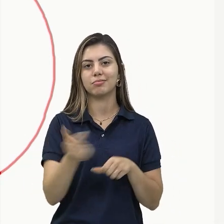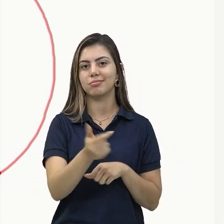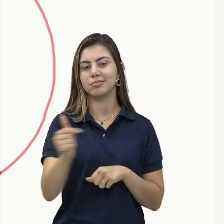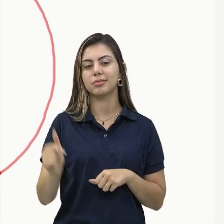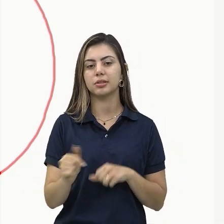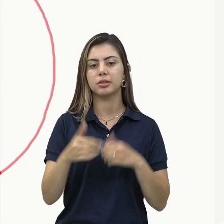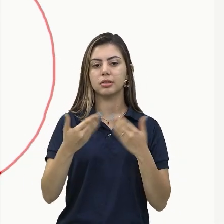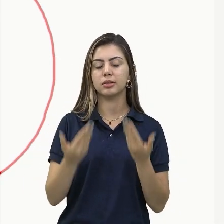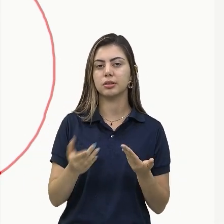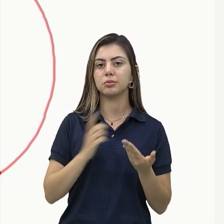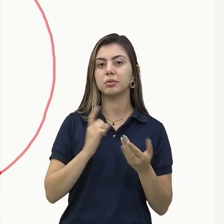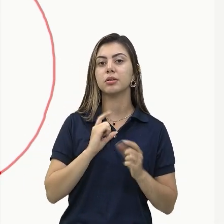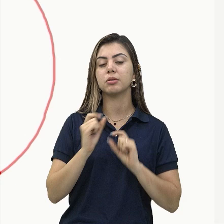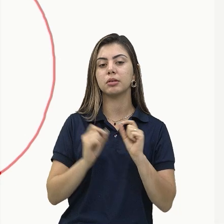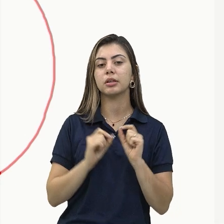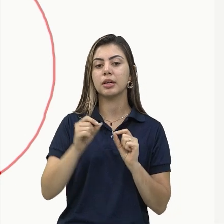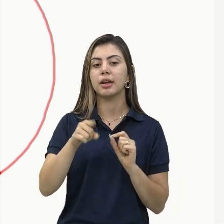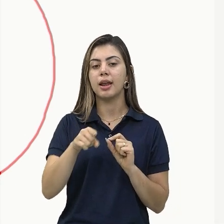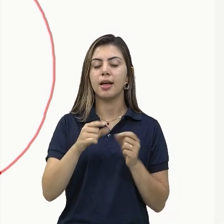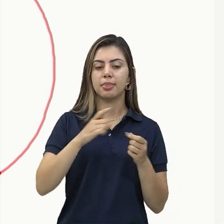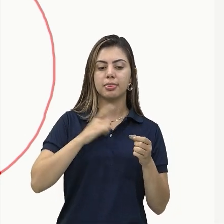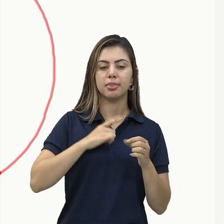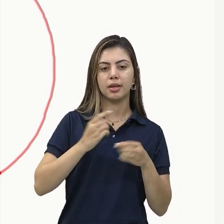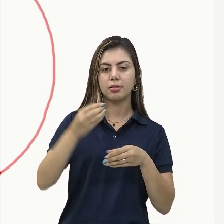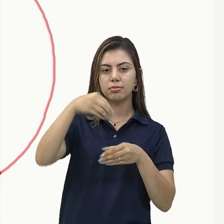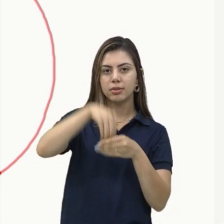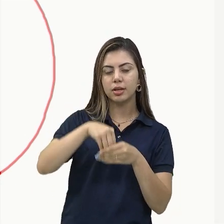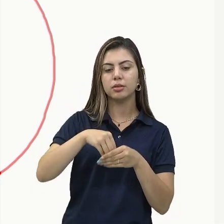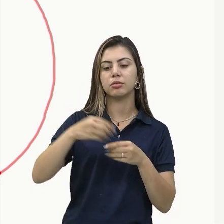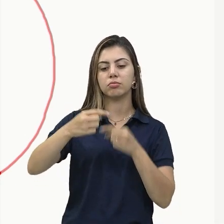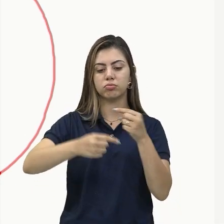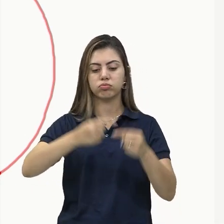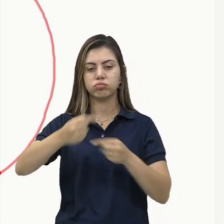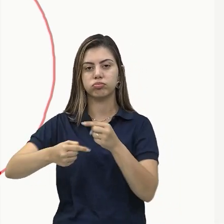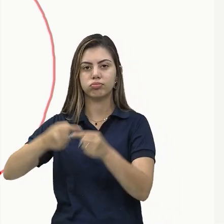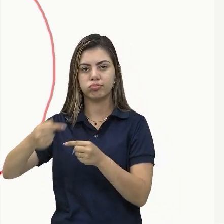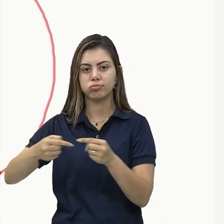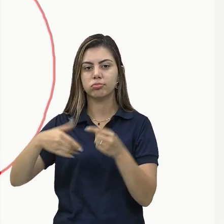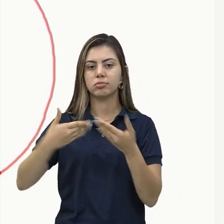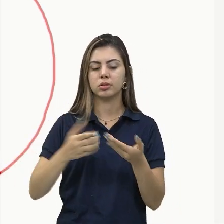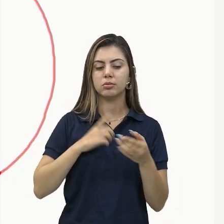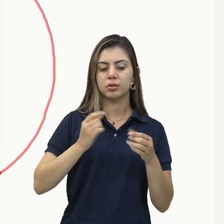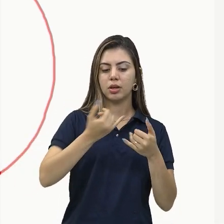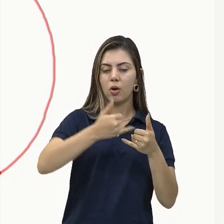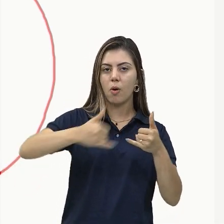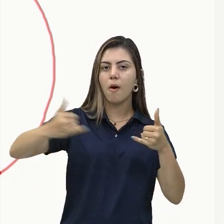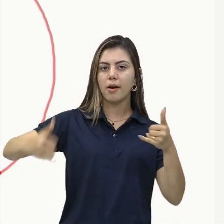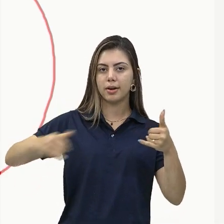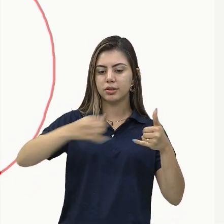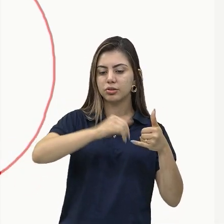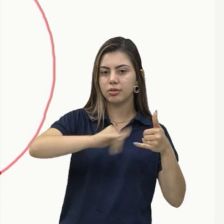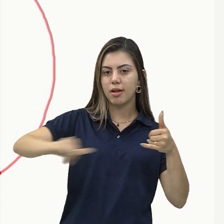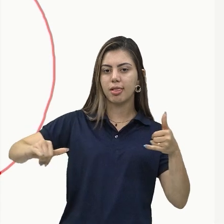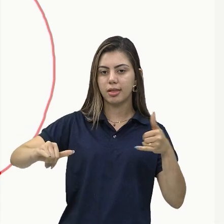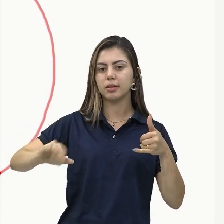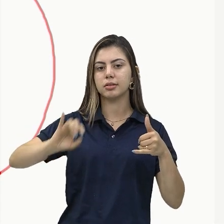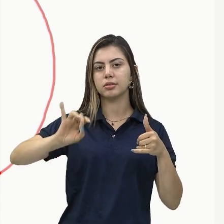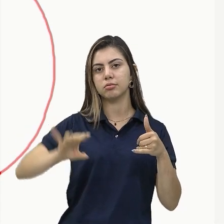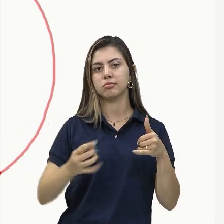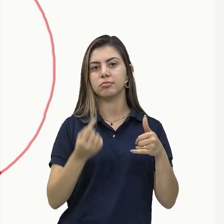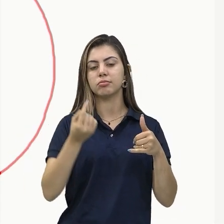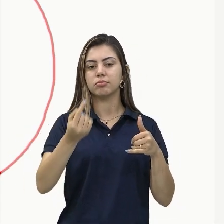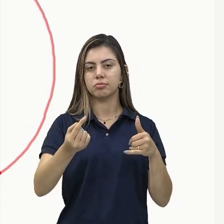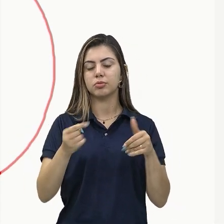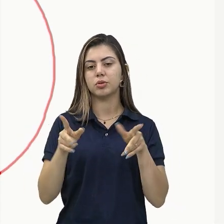que passa por todos os resistores aí, assim como a intensidade da corrente elétrica aqui que passa pelo resistor